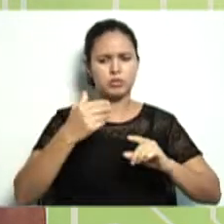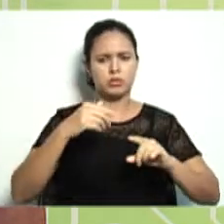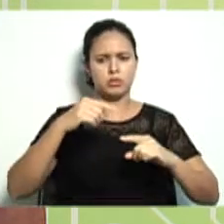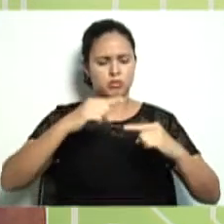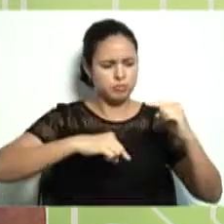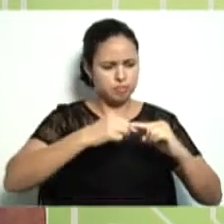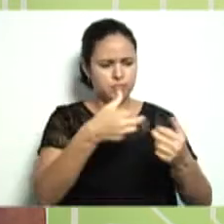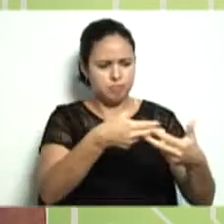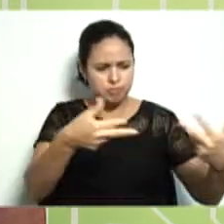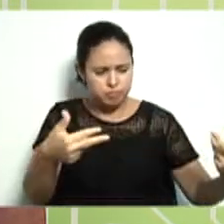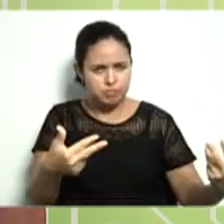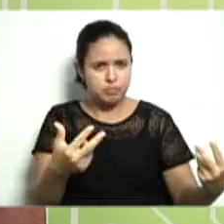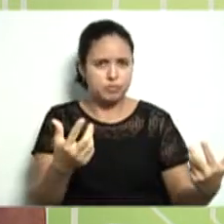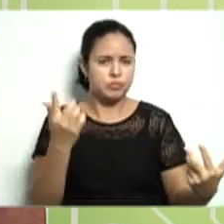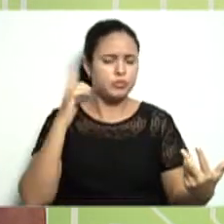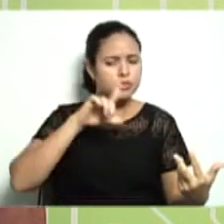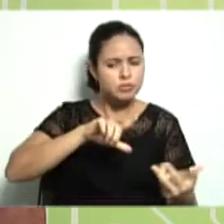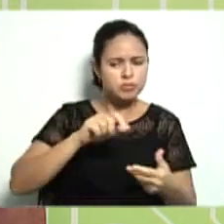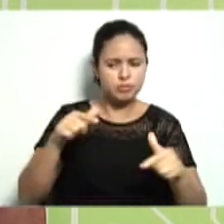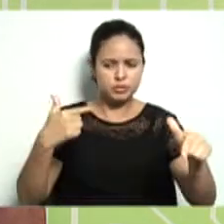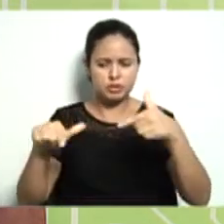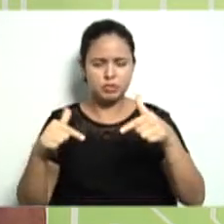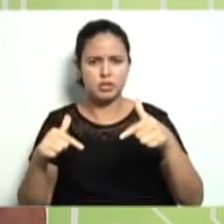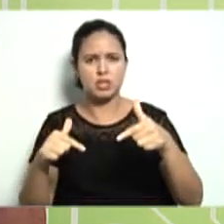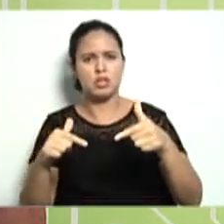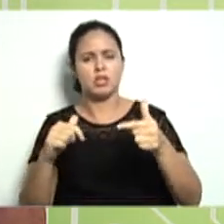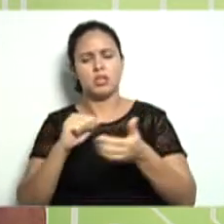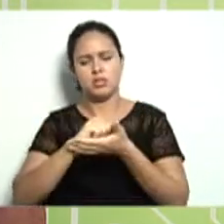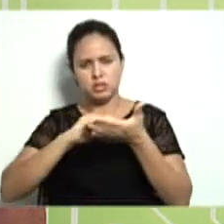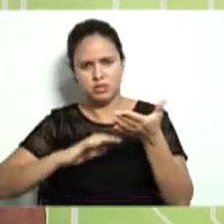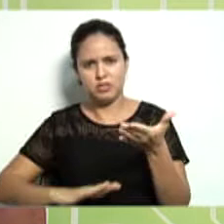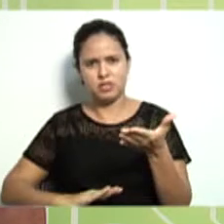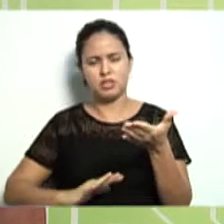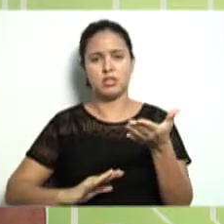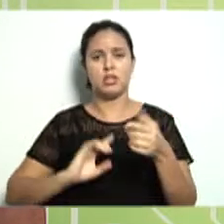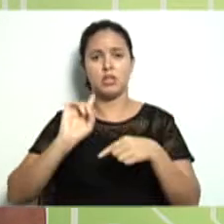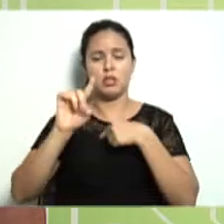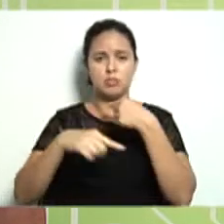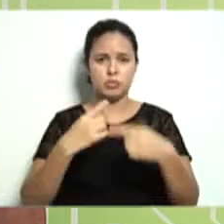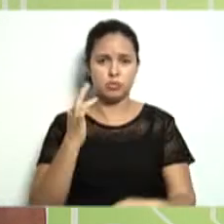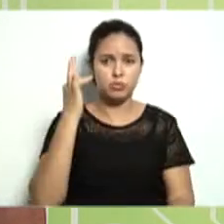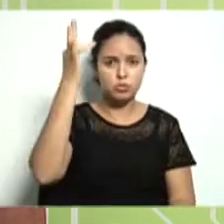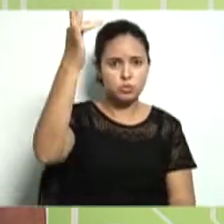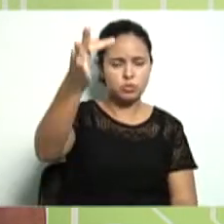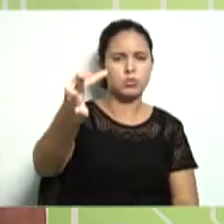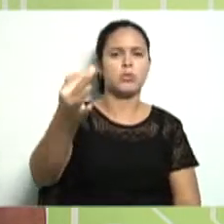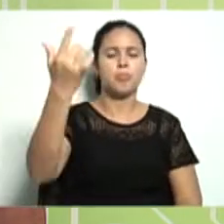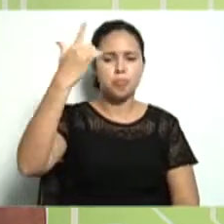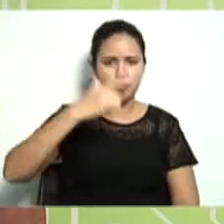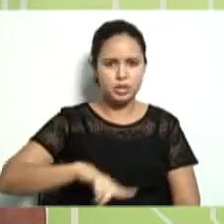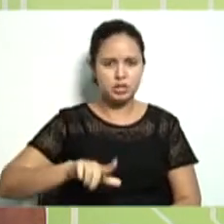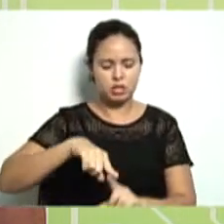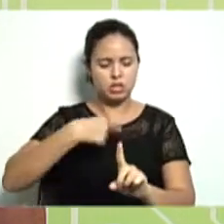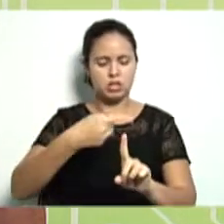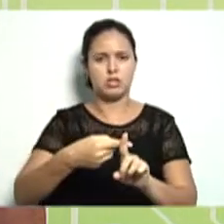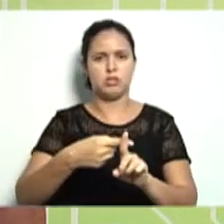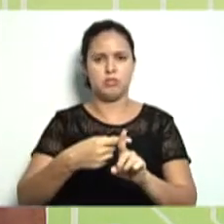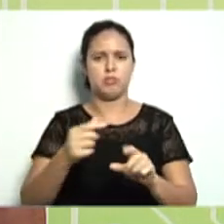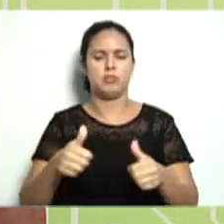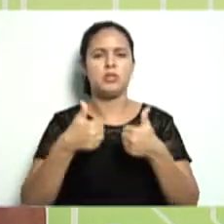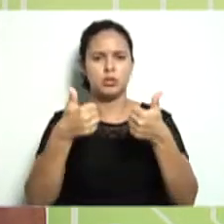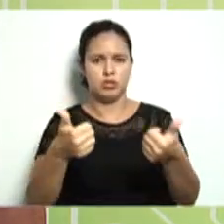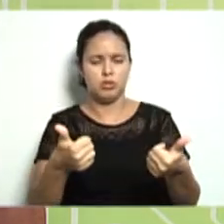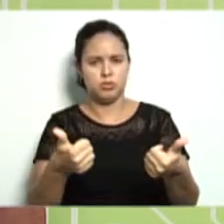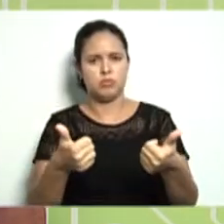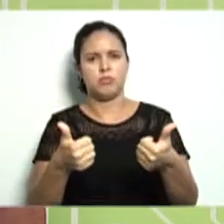depois, quando eu tiver melhores condições, eu melhorar ainda a minha prática. E como eu posso aplicar isso, professor, no meu